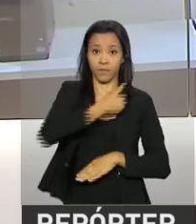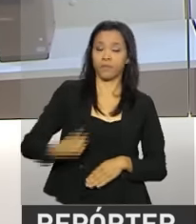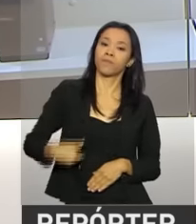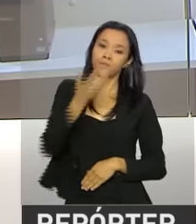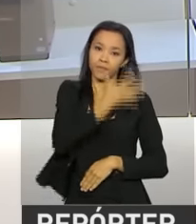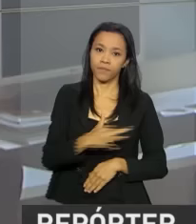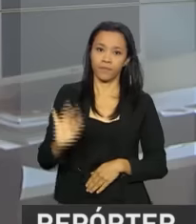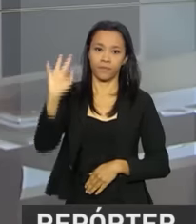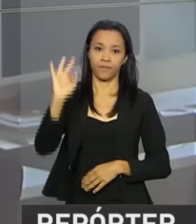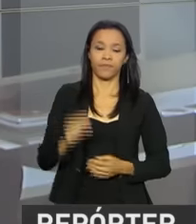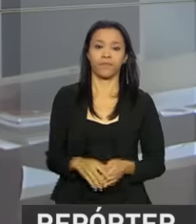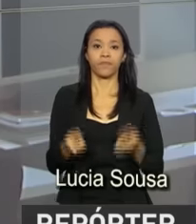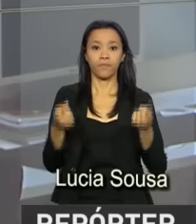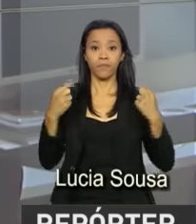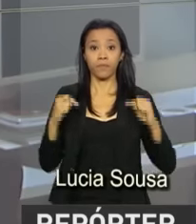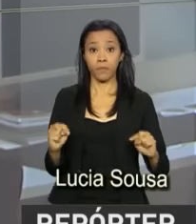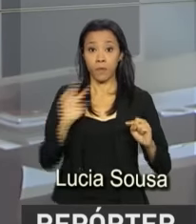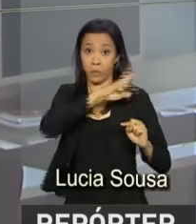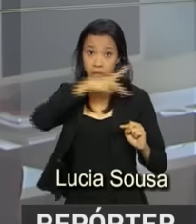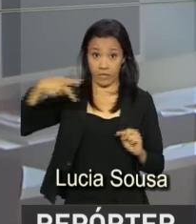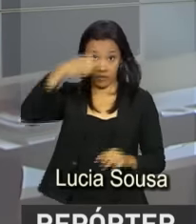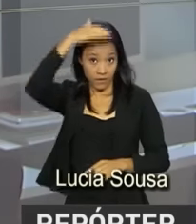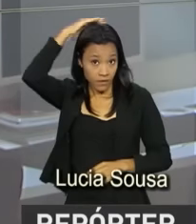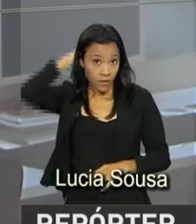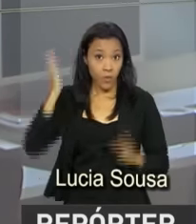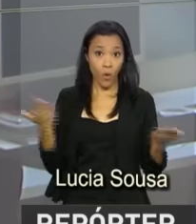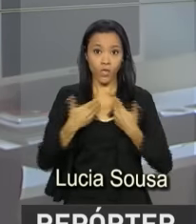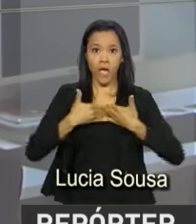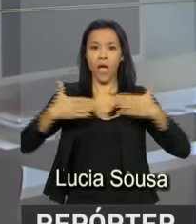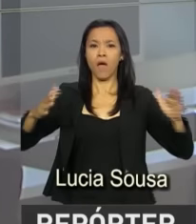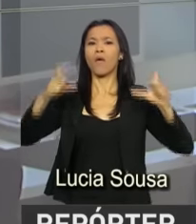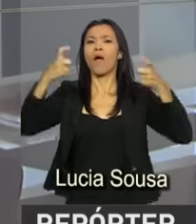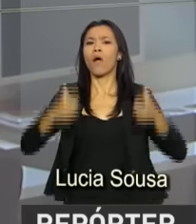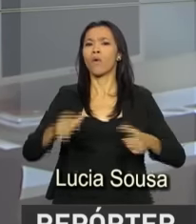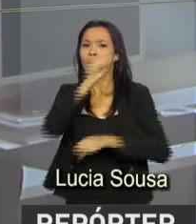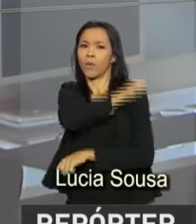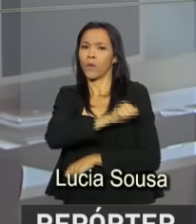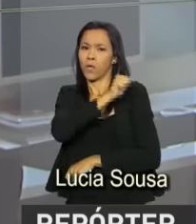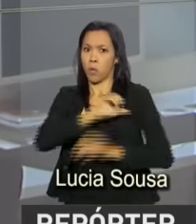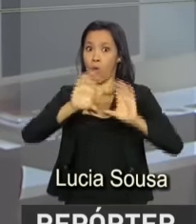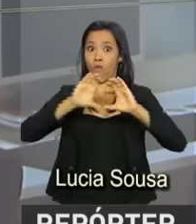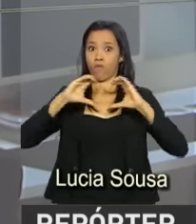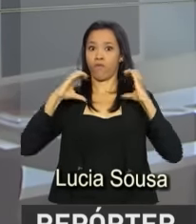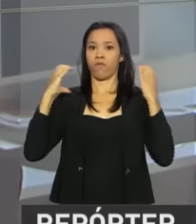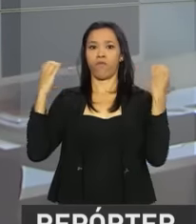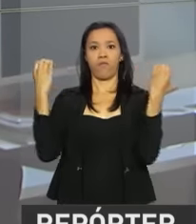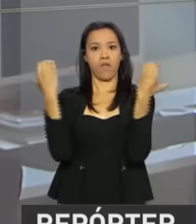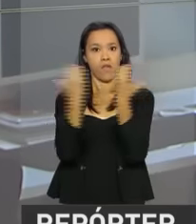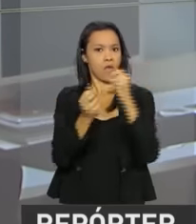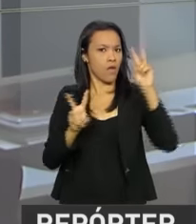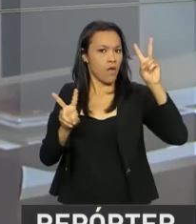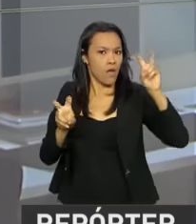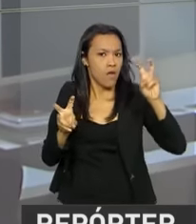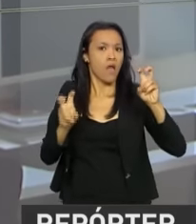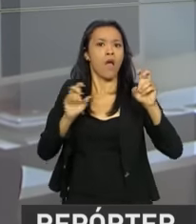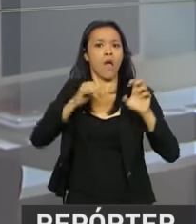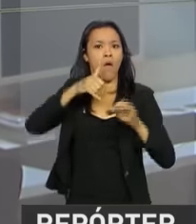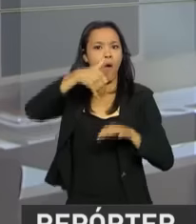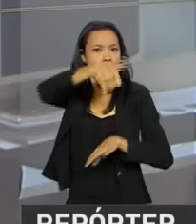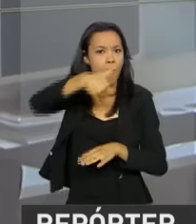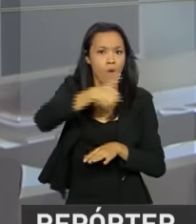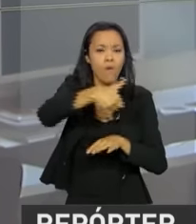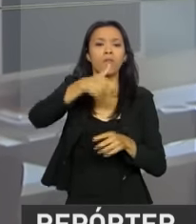governo federal. O presidente Michel Temer abre hoje no Rio de Janeiro a maior conferência sobre óleo e gás da América